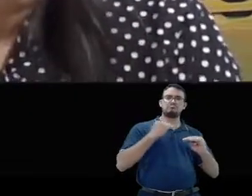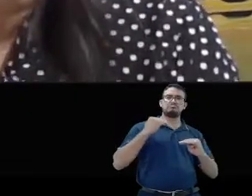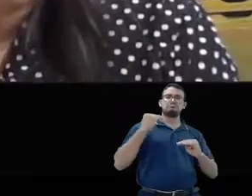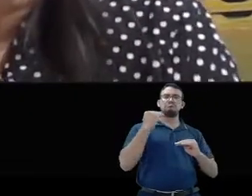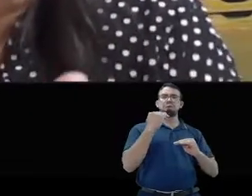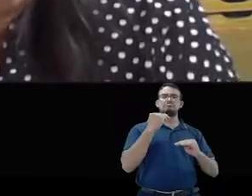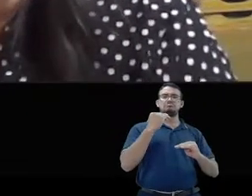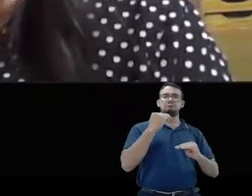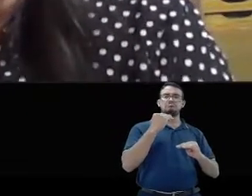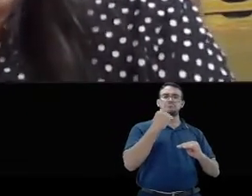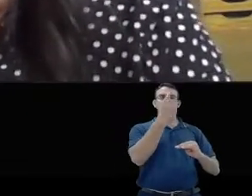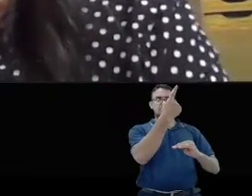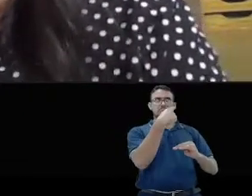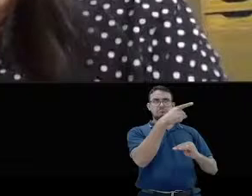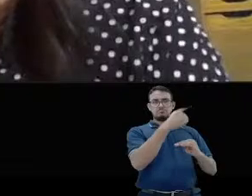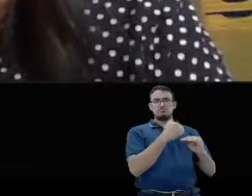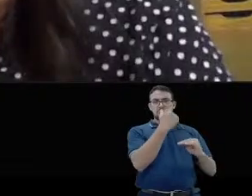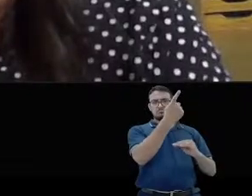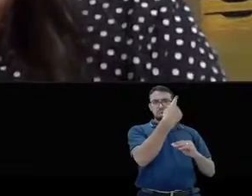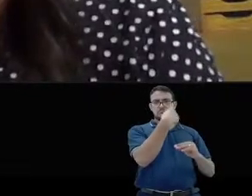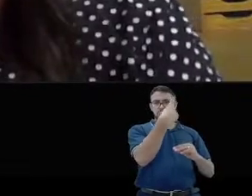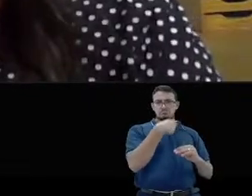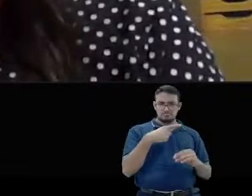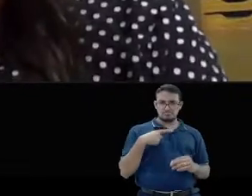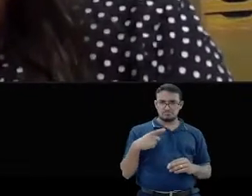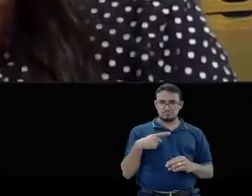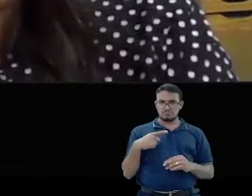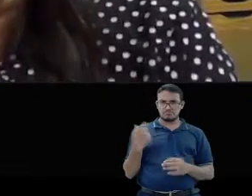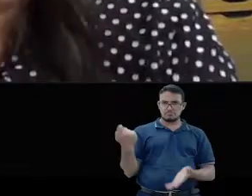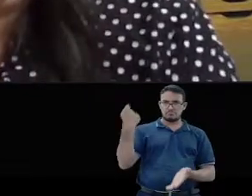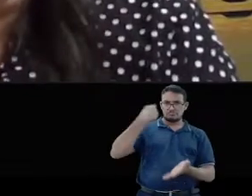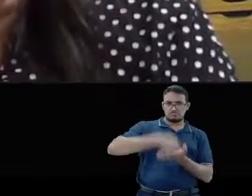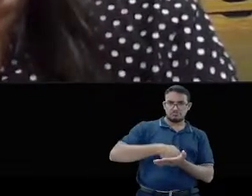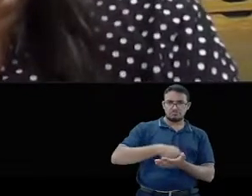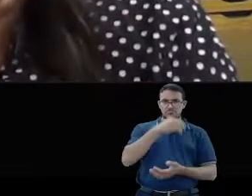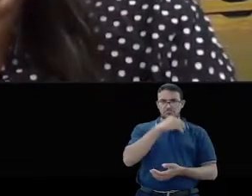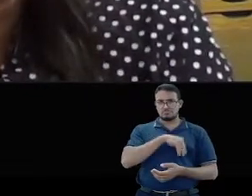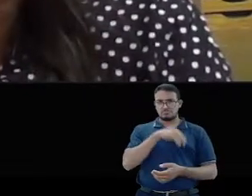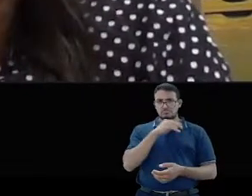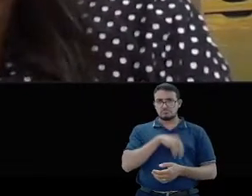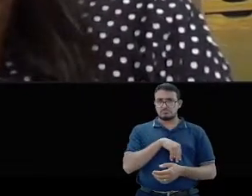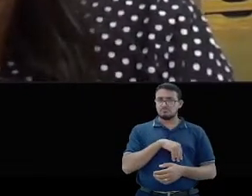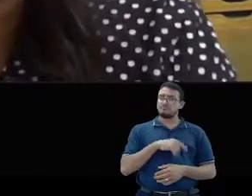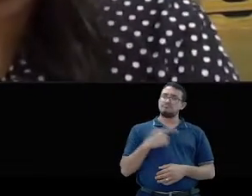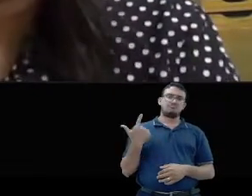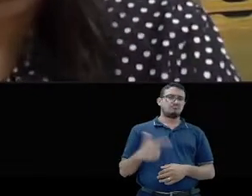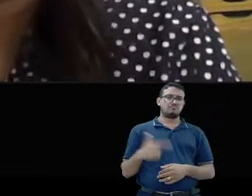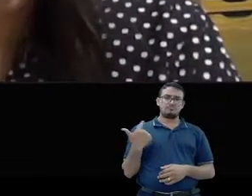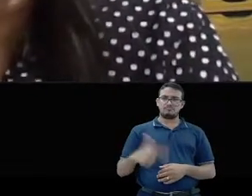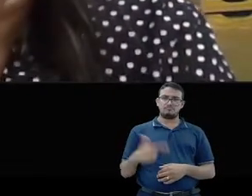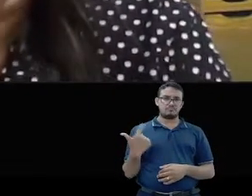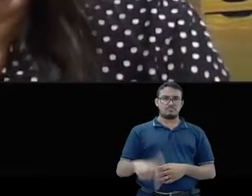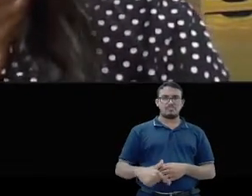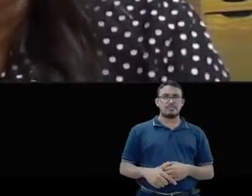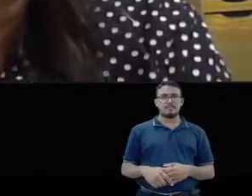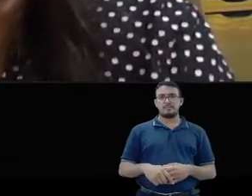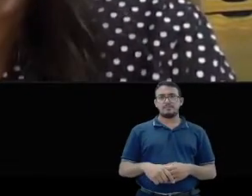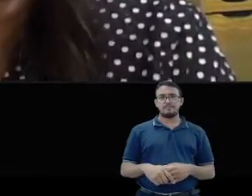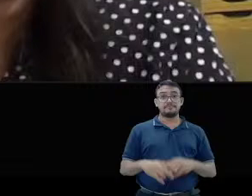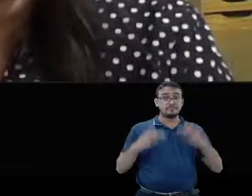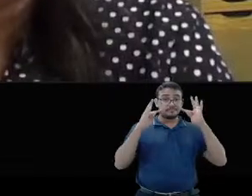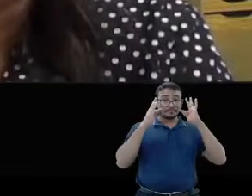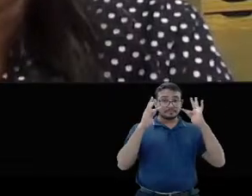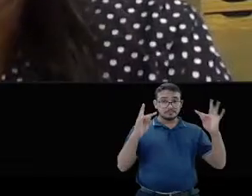não estava recebendo nenhum pagamento de salário. Sendo aí fantasiosa a alegação de que a